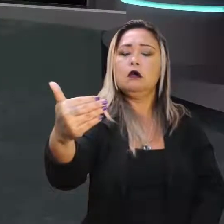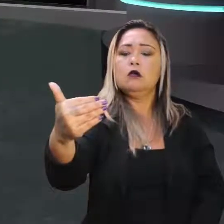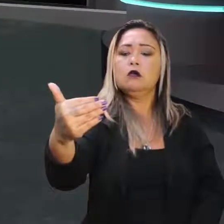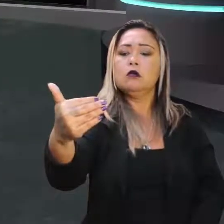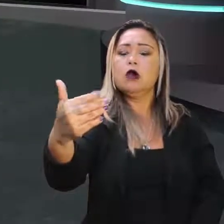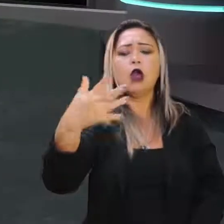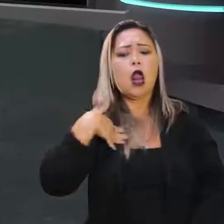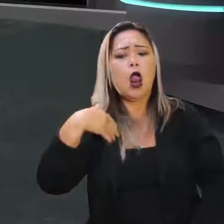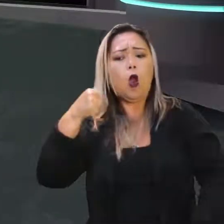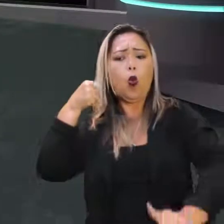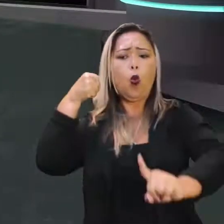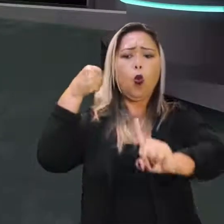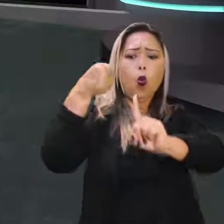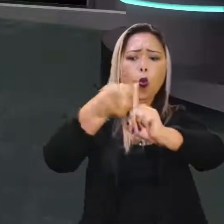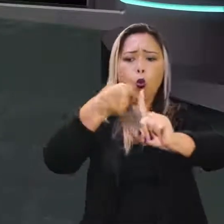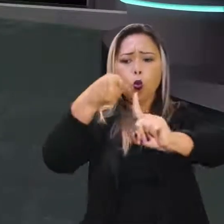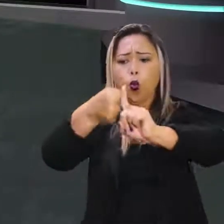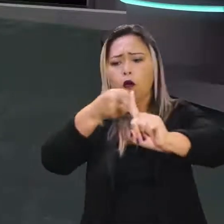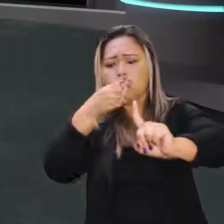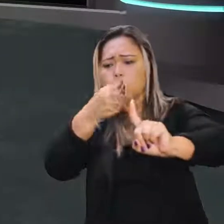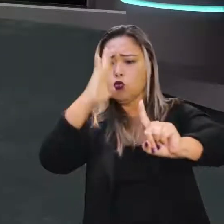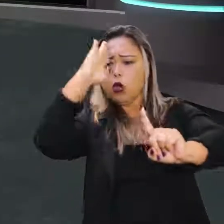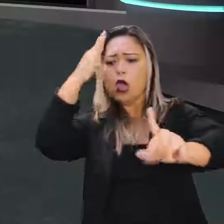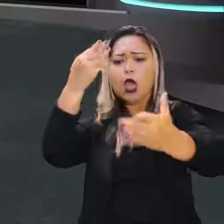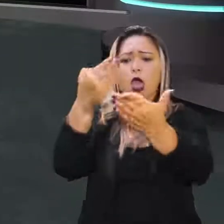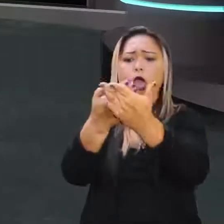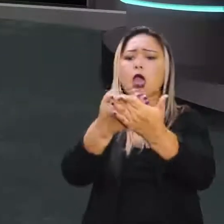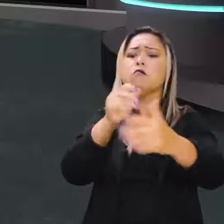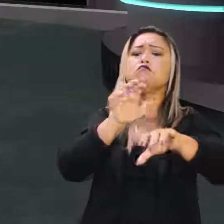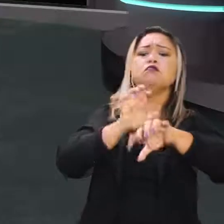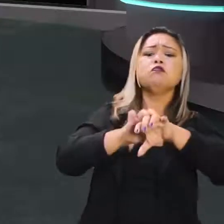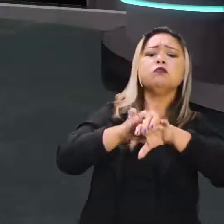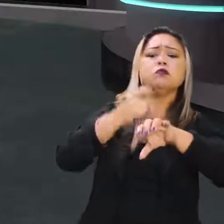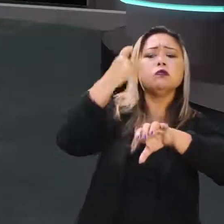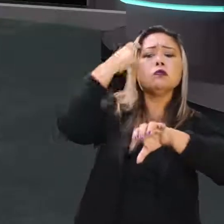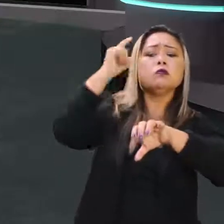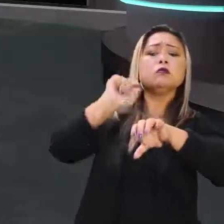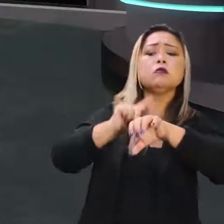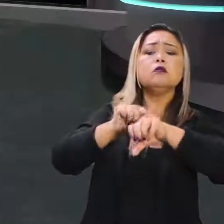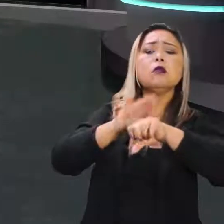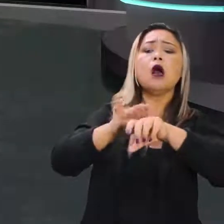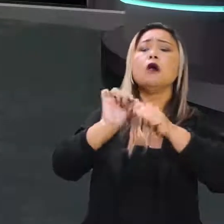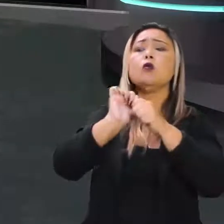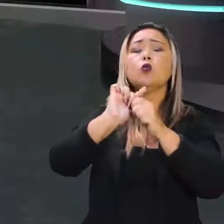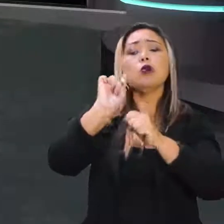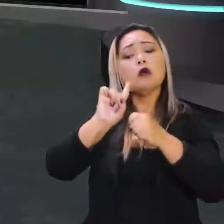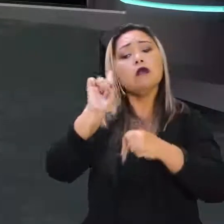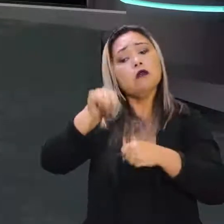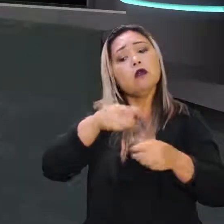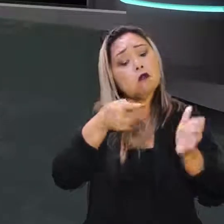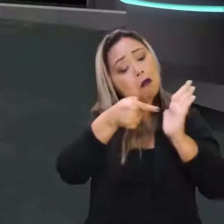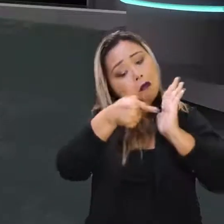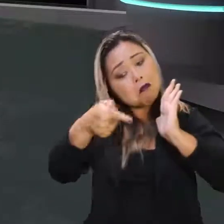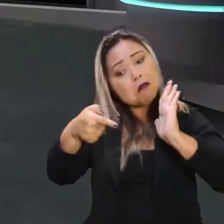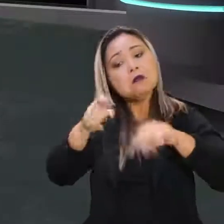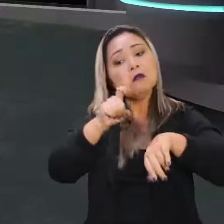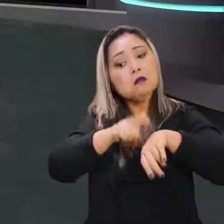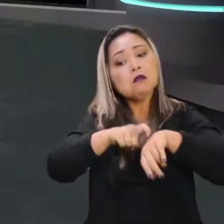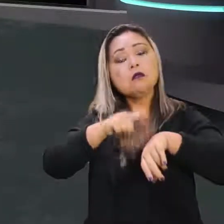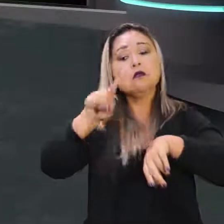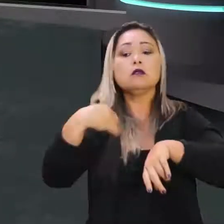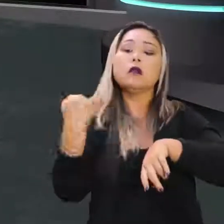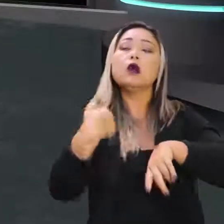buscar lutar mesmo pelos seus ideais. Então foi um momento muito importante lá na Revolução Francesa, e aí eu